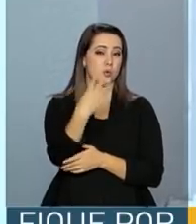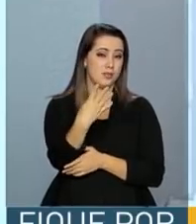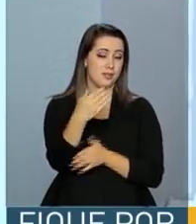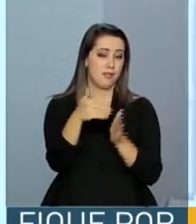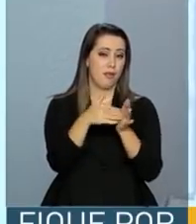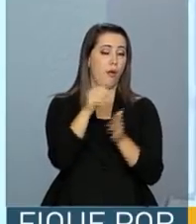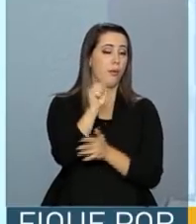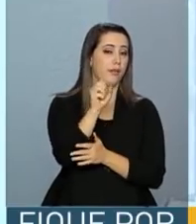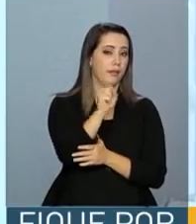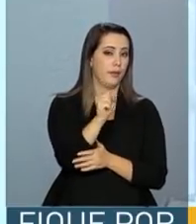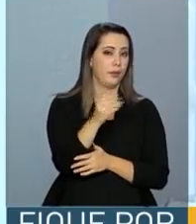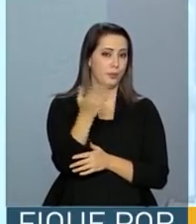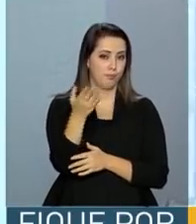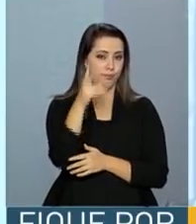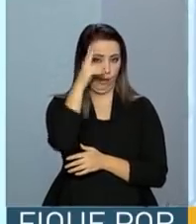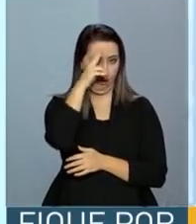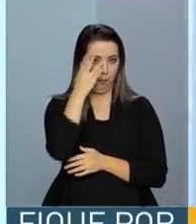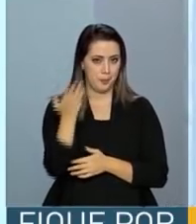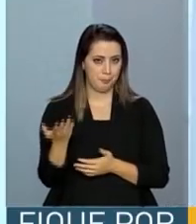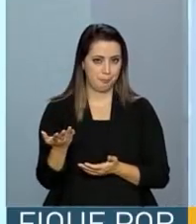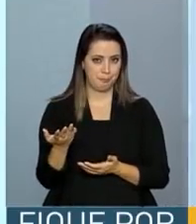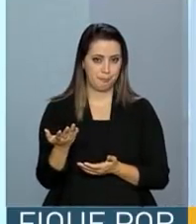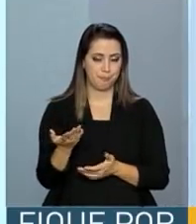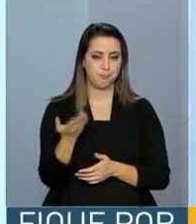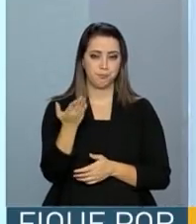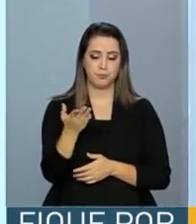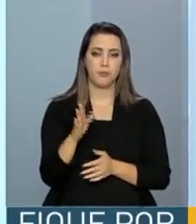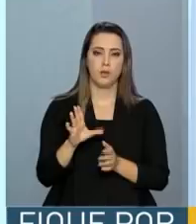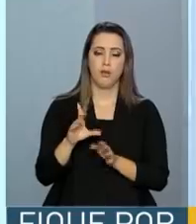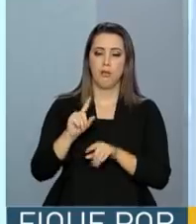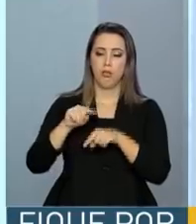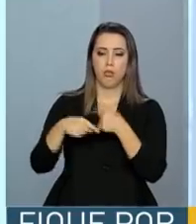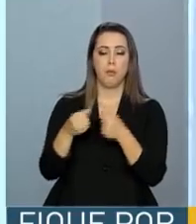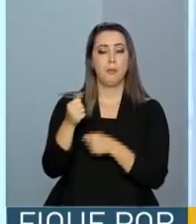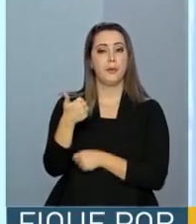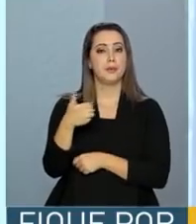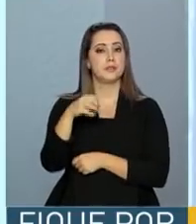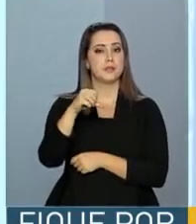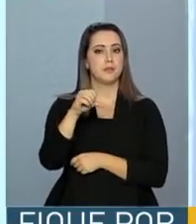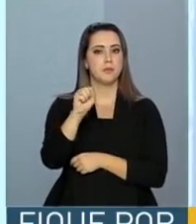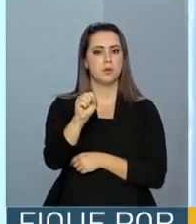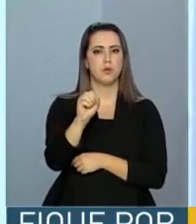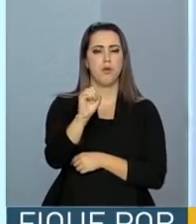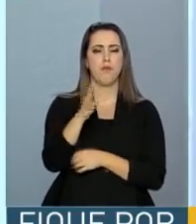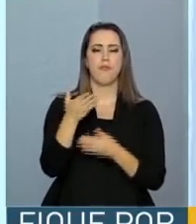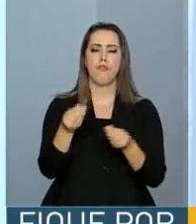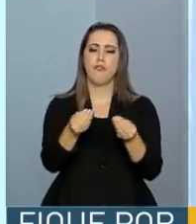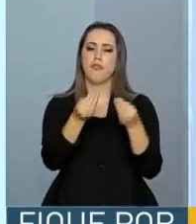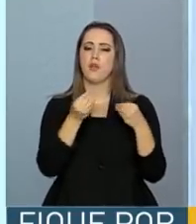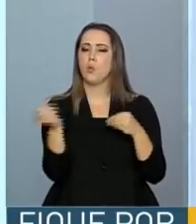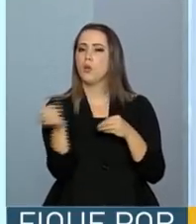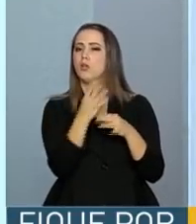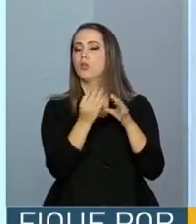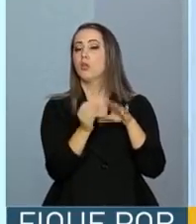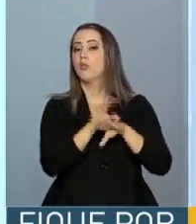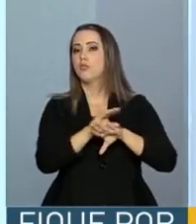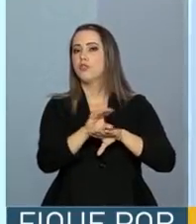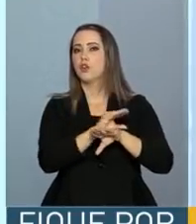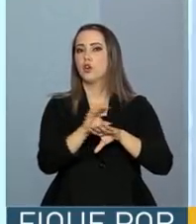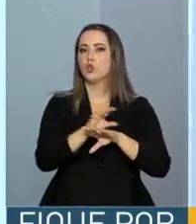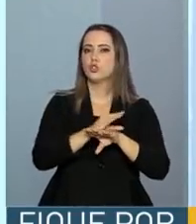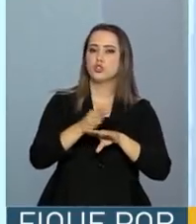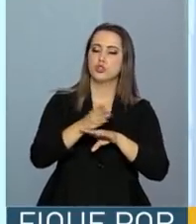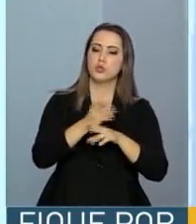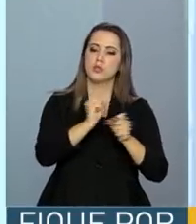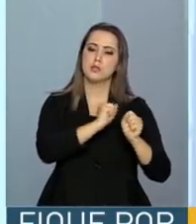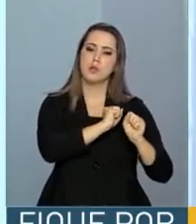88 em alguma instituição extremamente extremamente descentralizadora participativa até